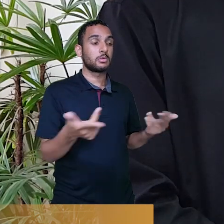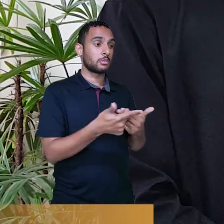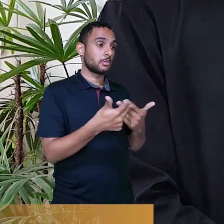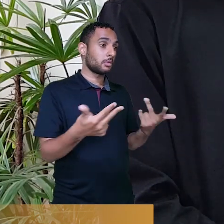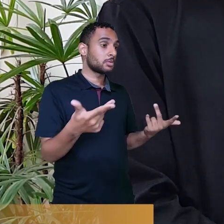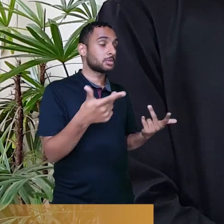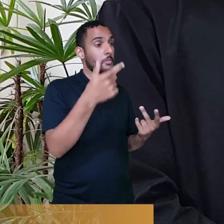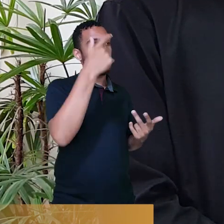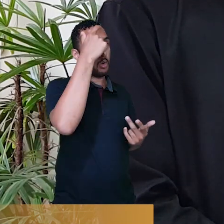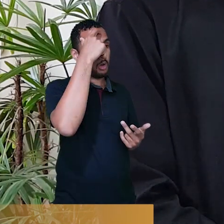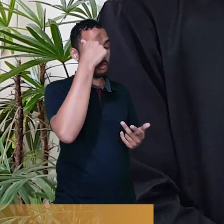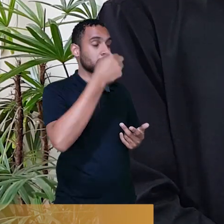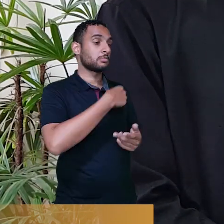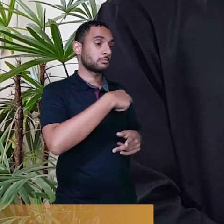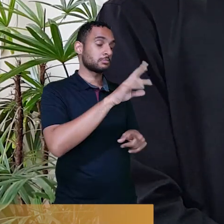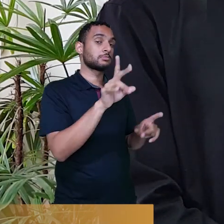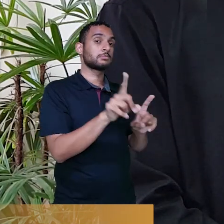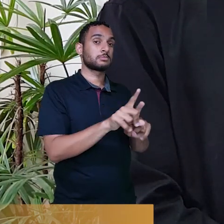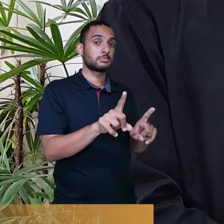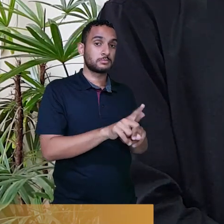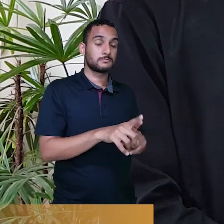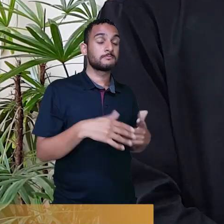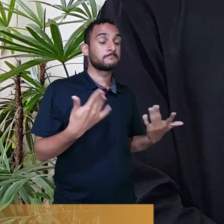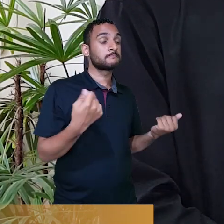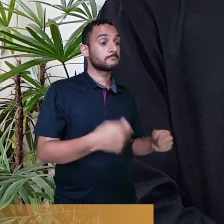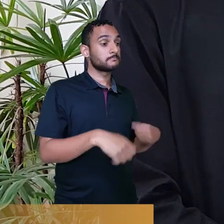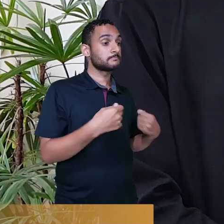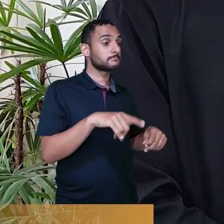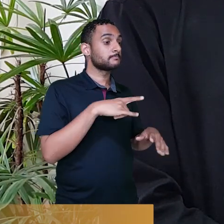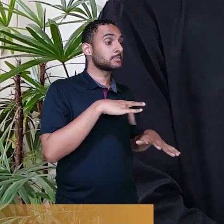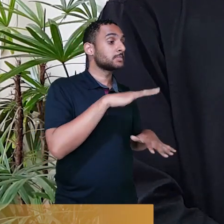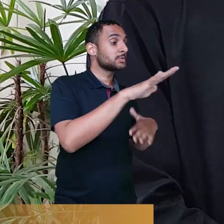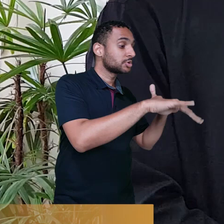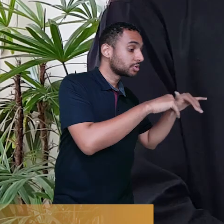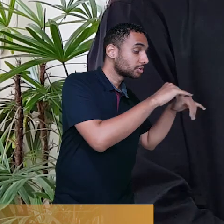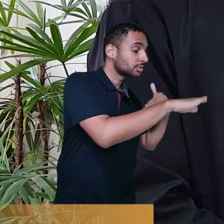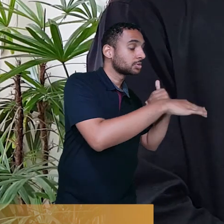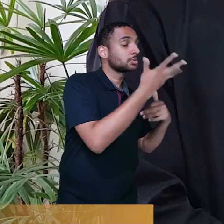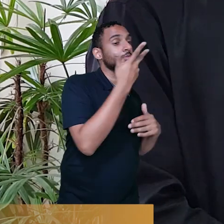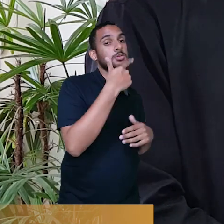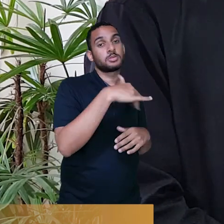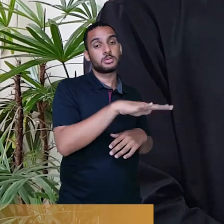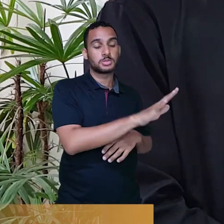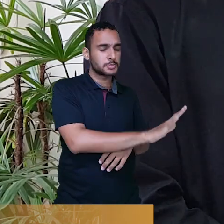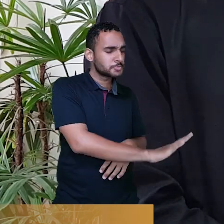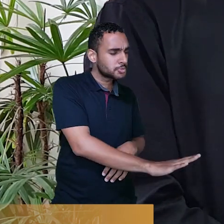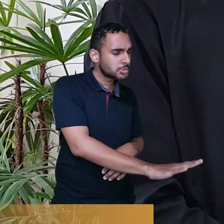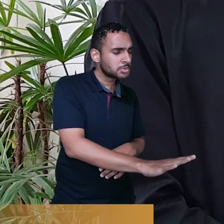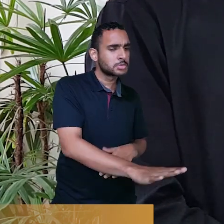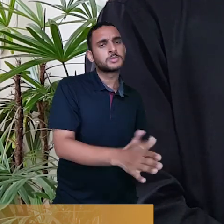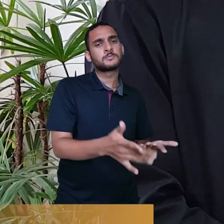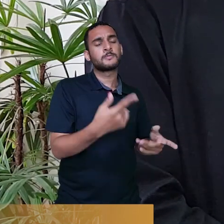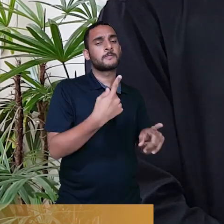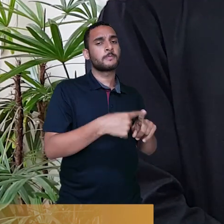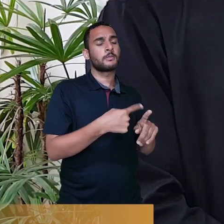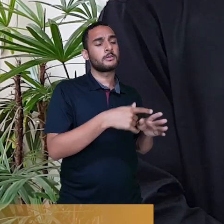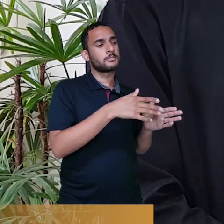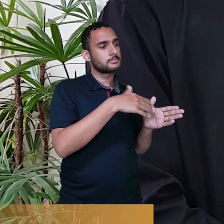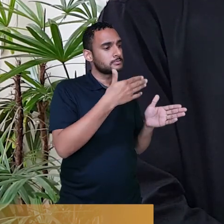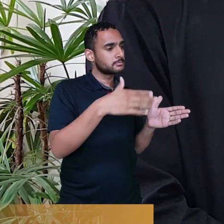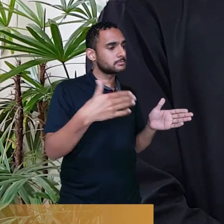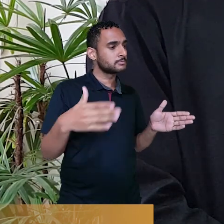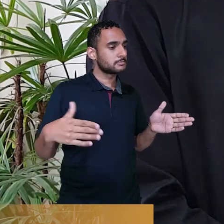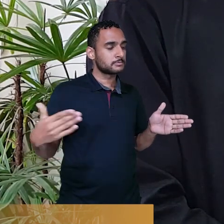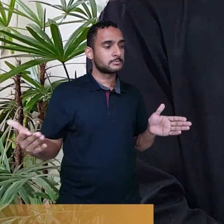religiosos e até morais também então nós precisamos alcançar nas crianças o mais cedo possível porque